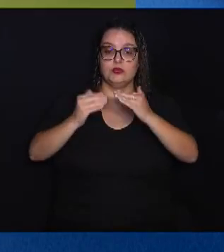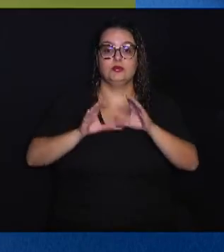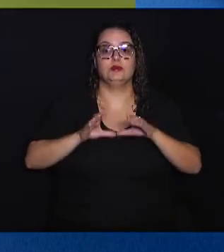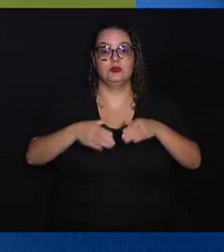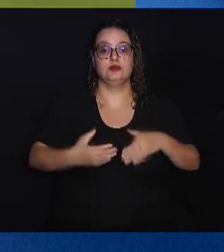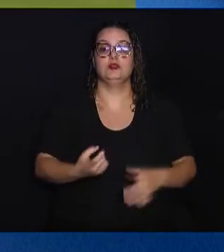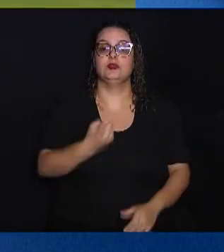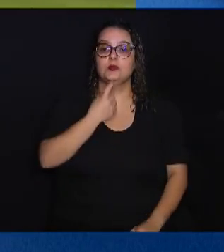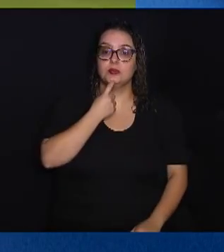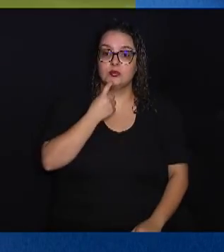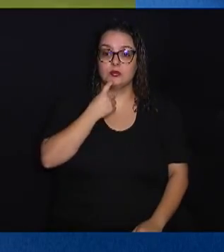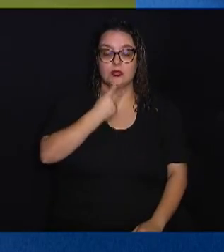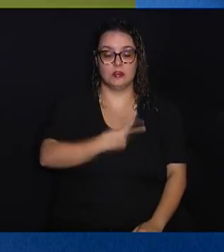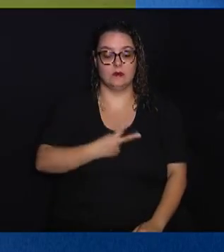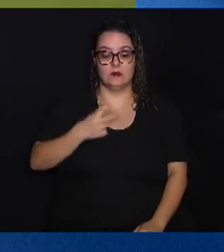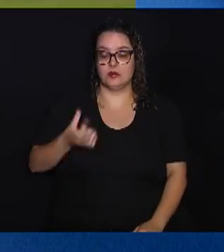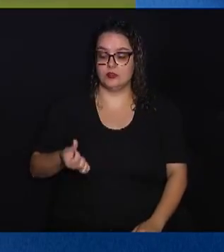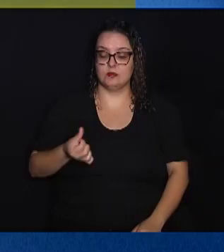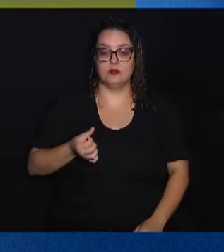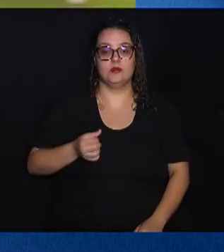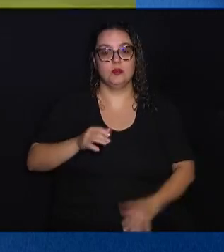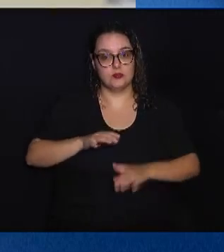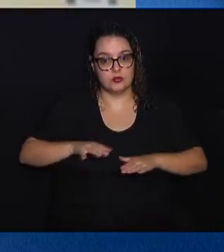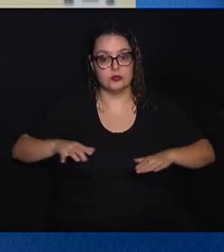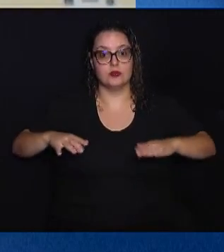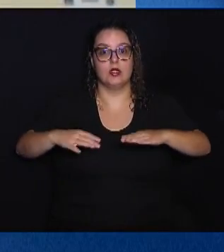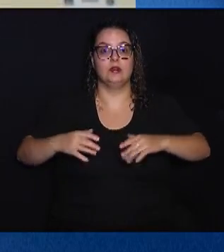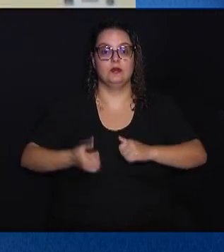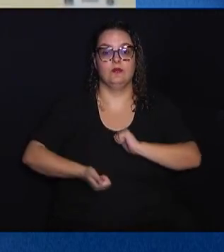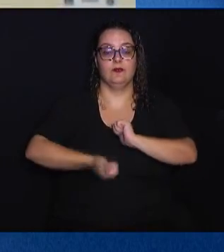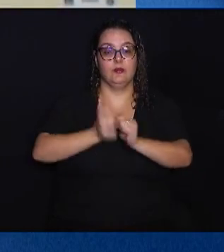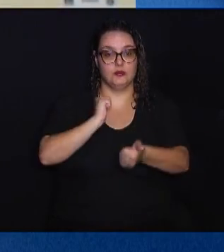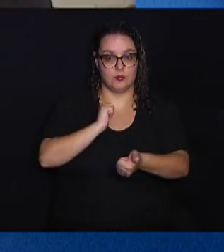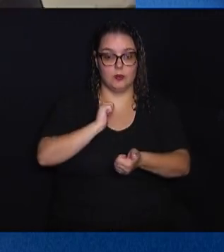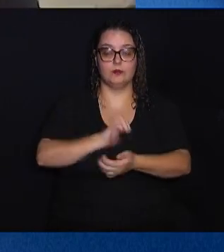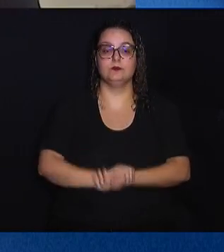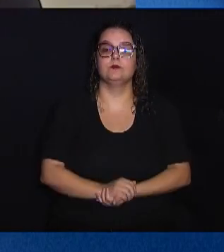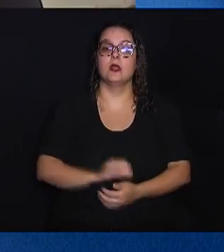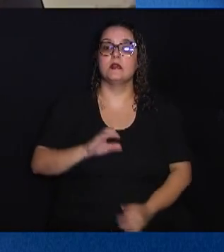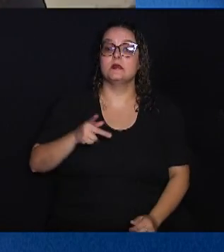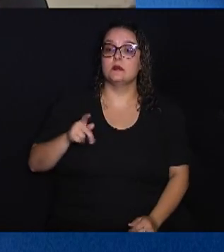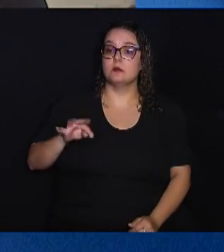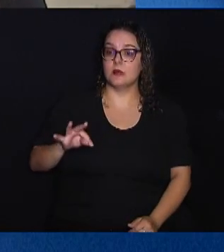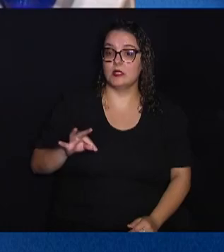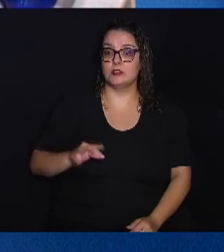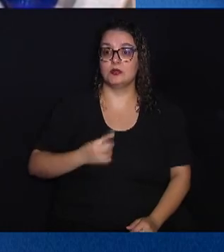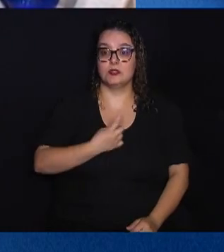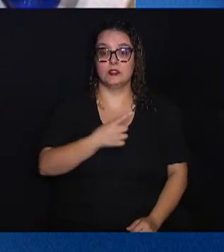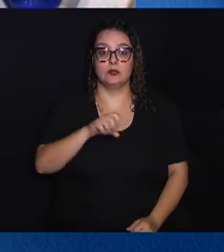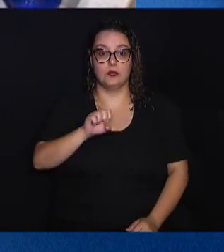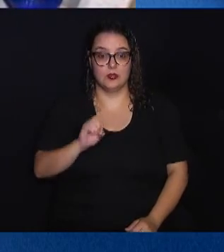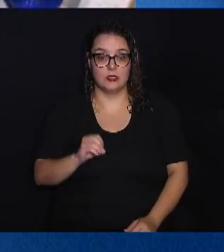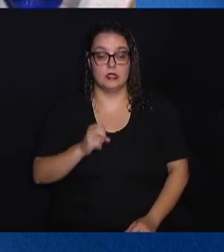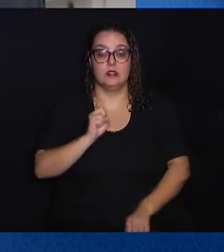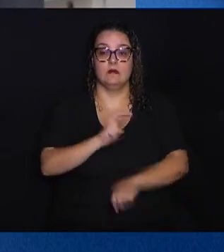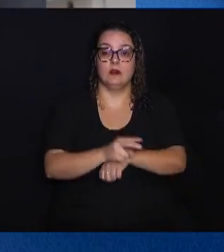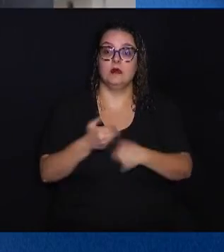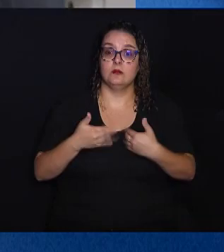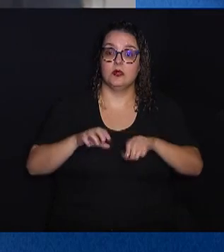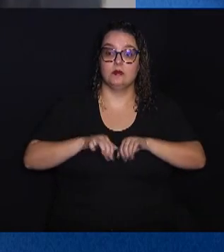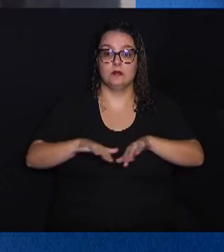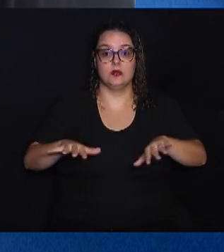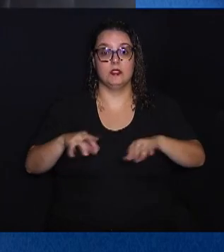ordinária. Confira o desempenho dos times de Campinas na 26ª rodada do futebol. CEPAT